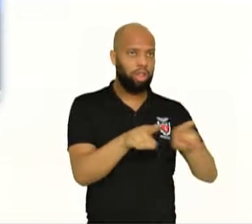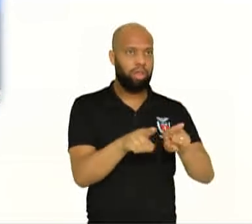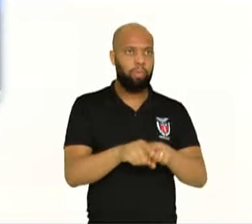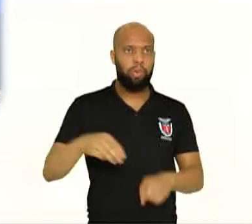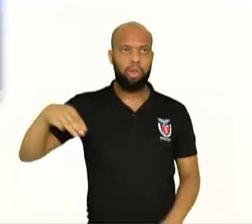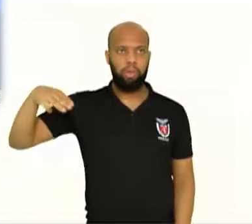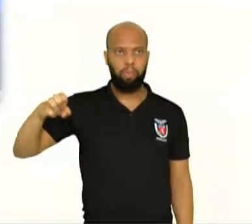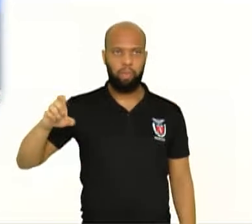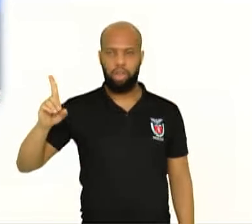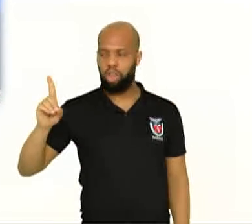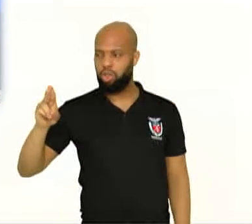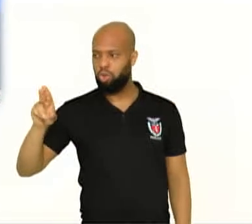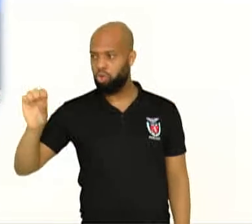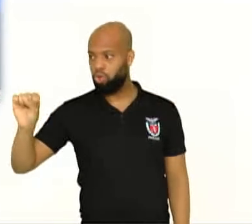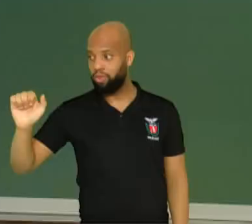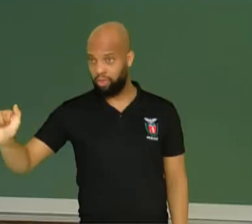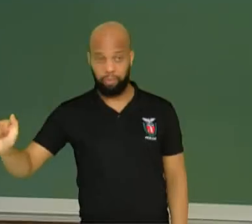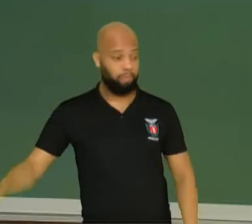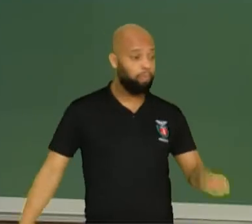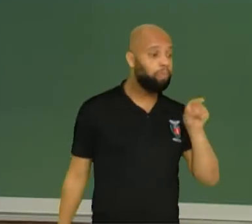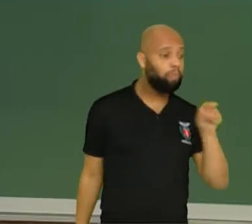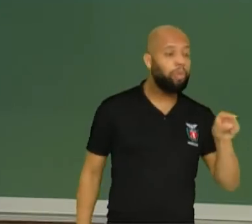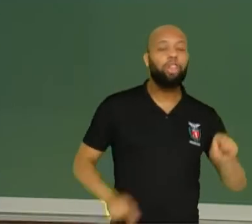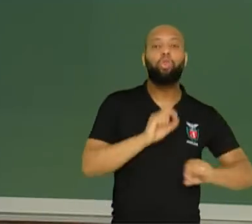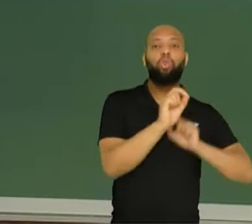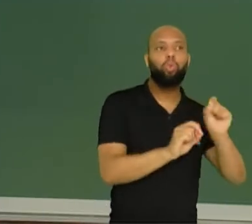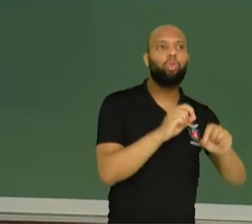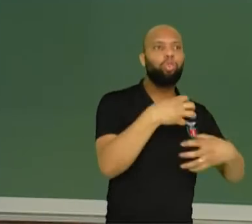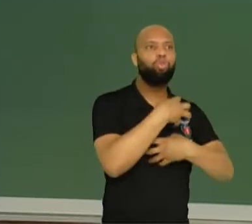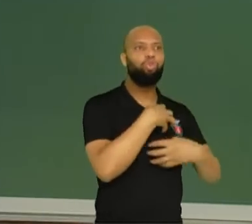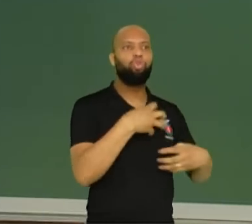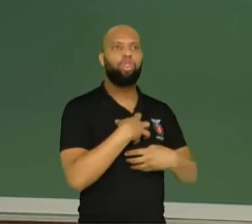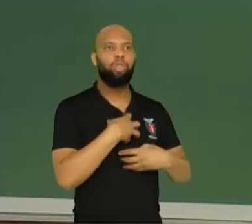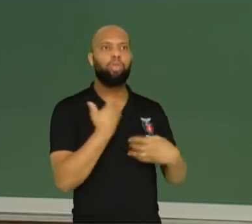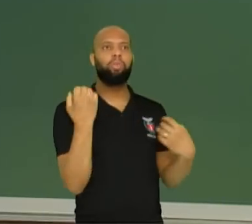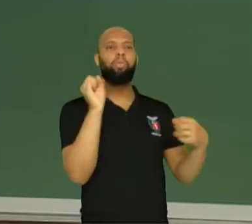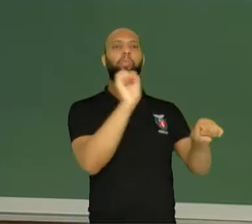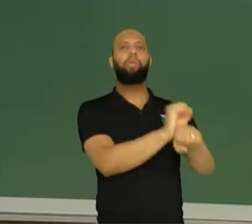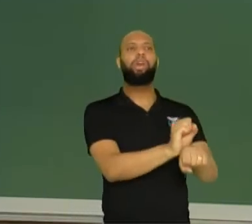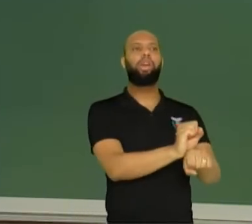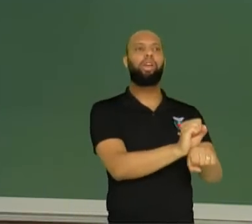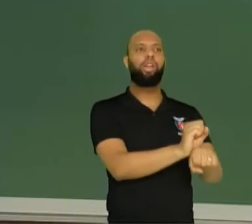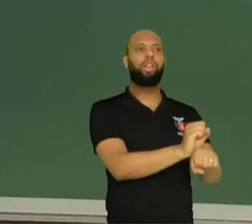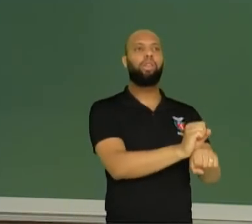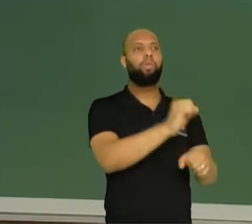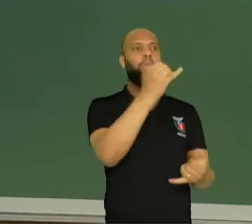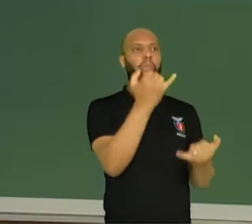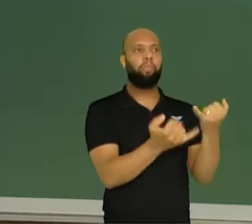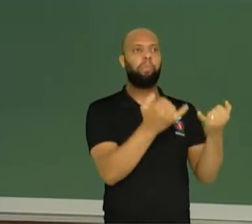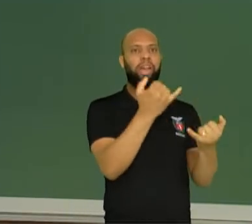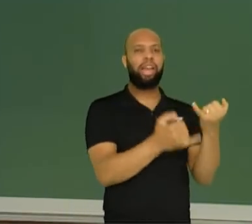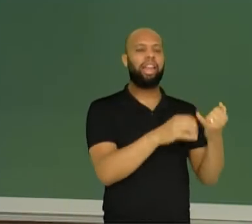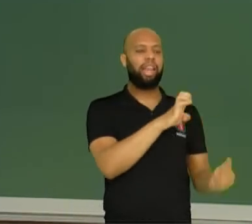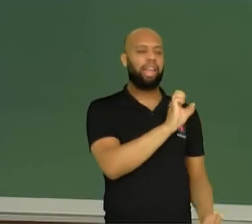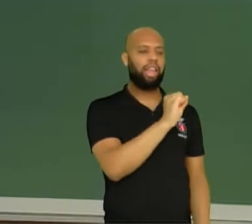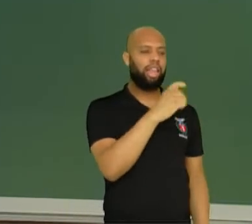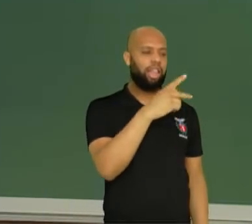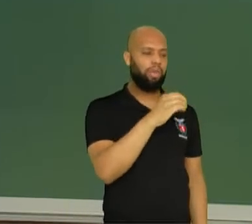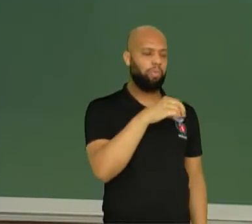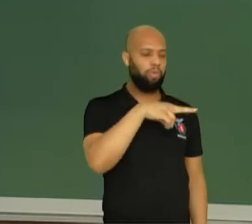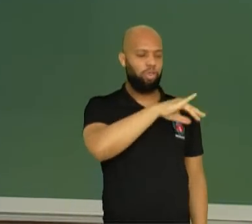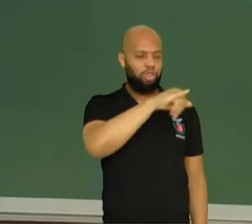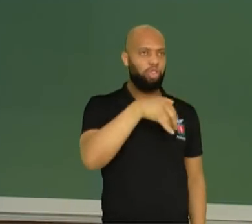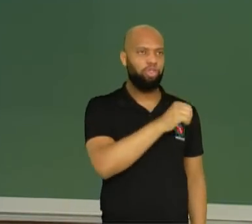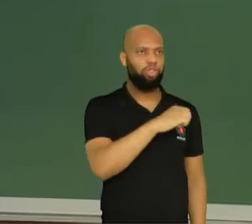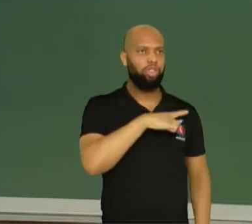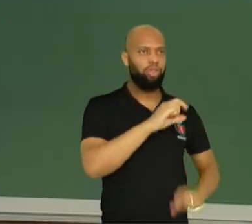Como assim? A forma do pólipo é aquela forma que ele vai ficar paradinho, vai lembrar a esponja. Por isso que a gente tem